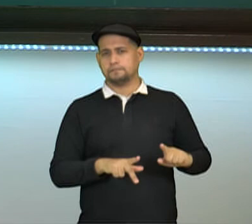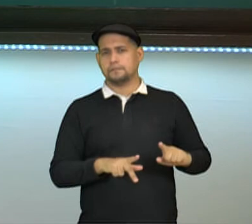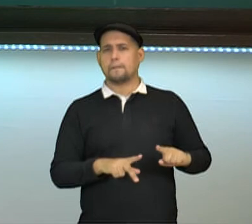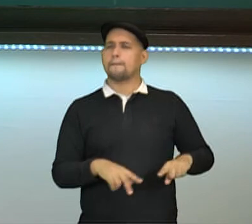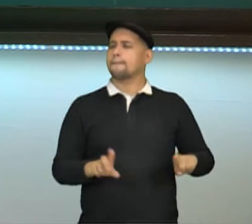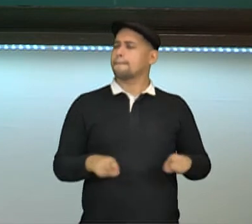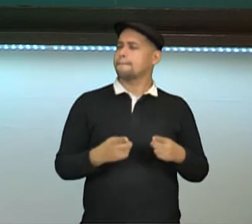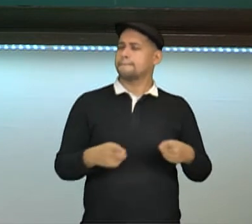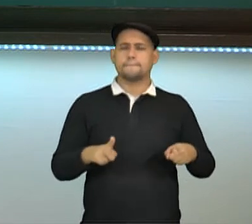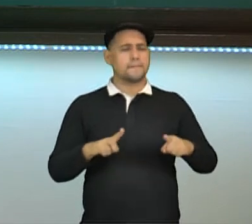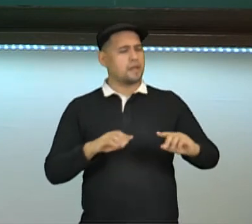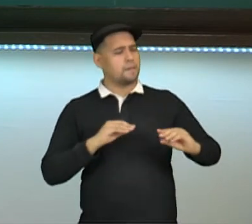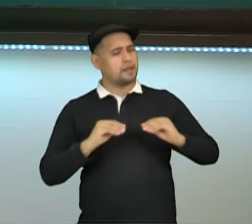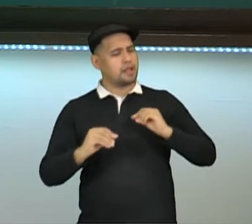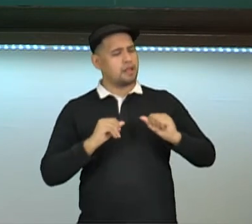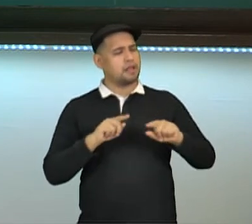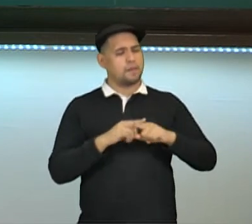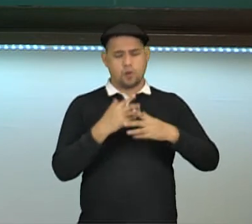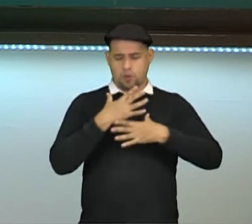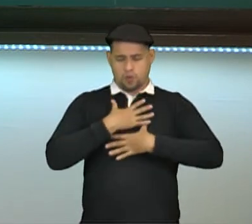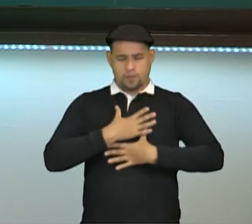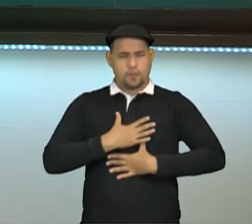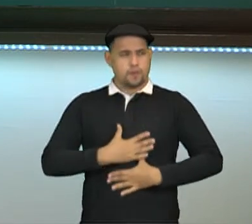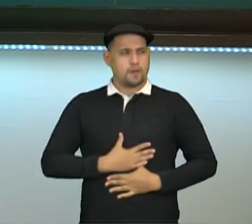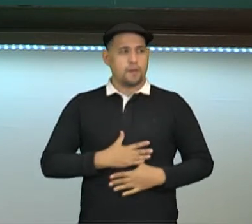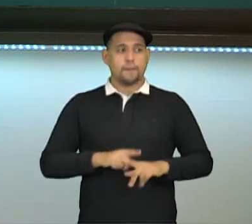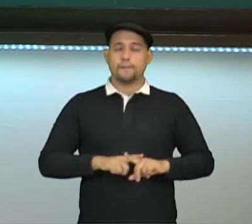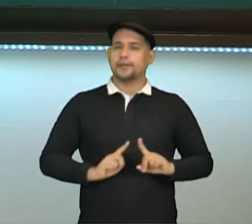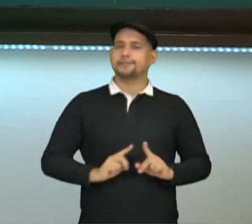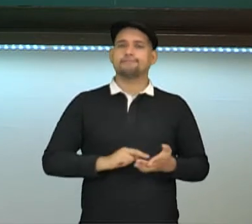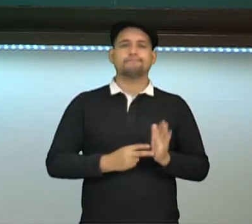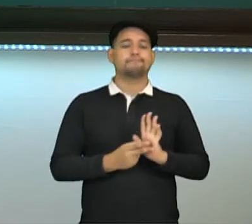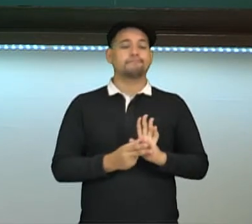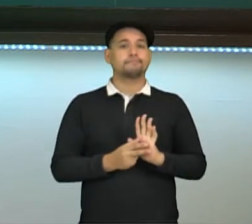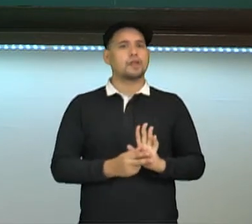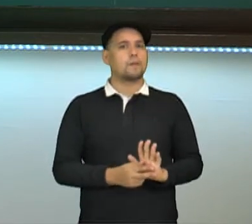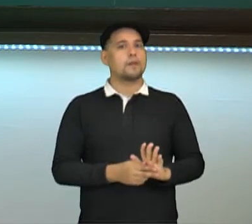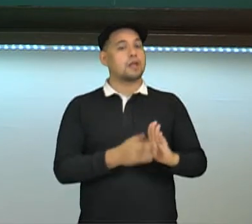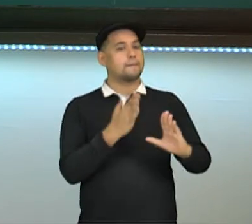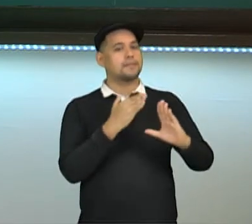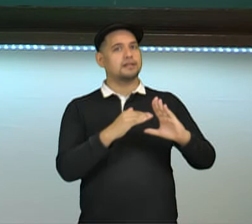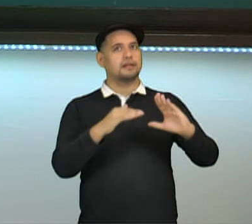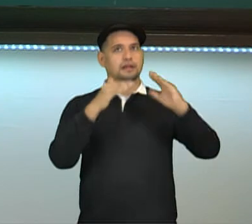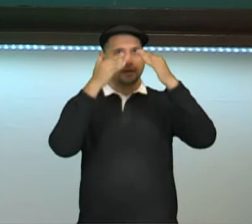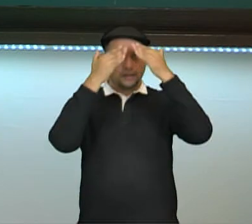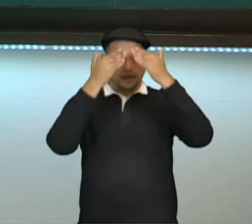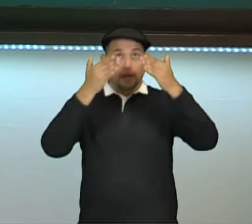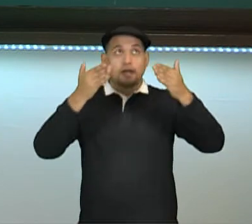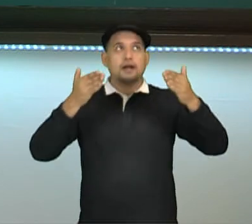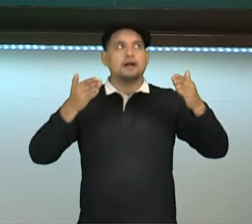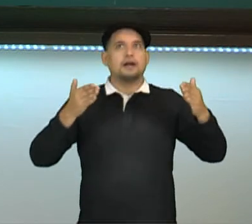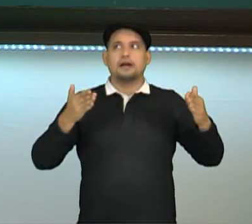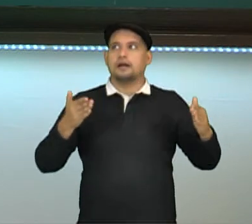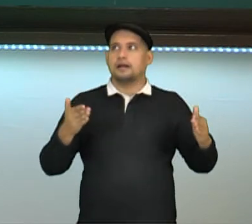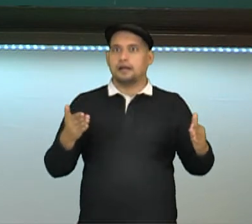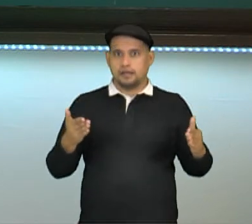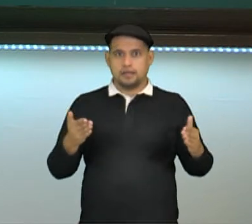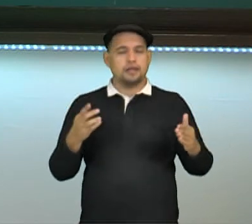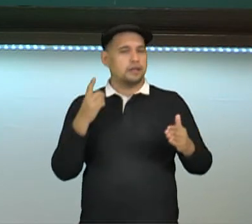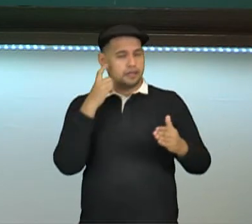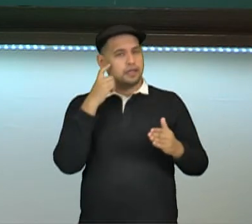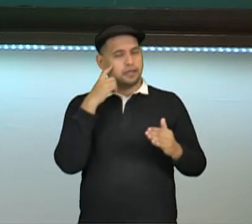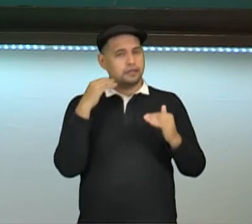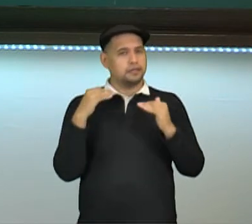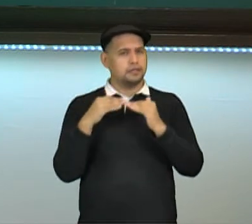sonoro, plástico, corporal, mas ela nada mais é do que uma mensagem aberta para um público. Isso que eu quero que vocês notem e vocês pensem dessa